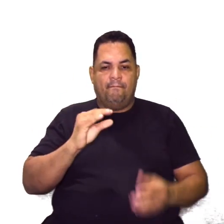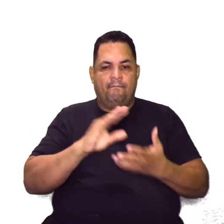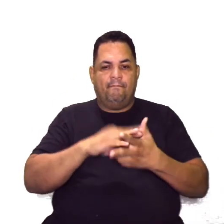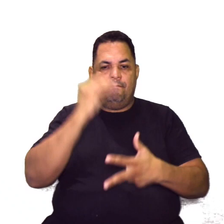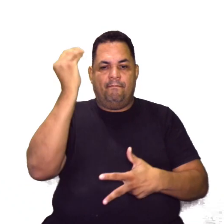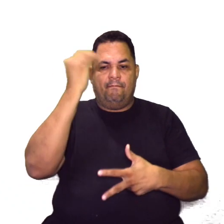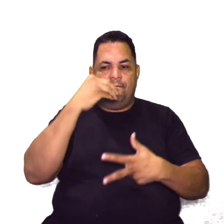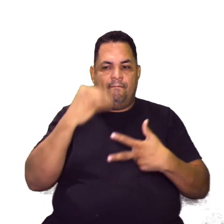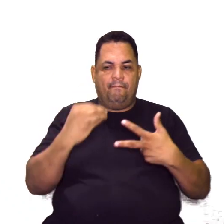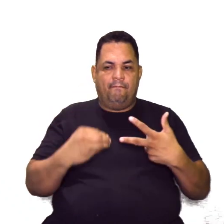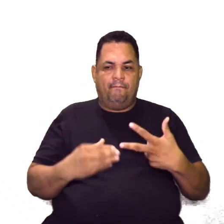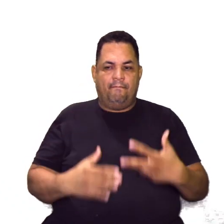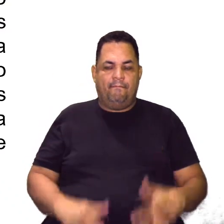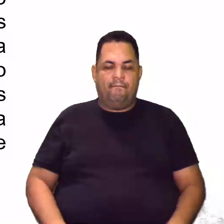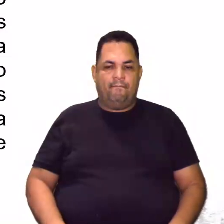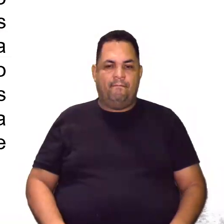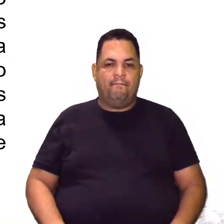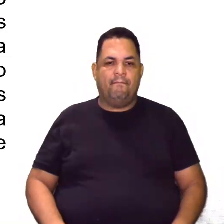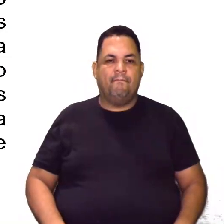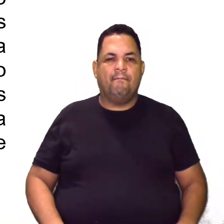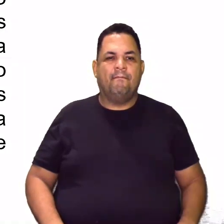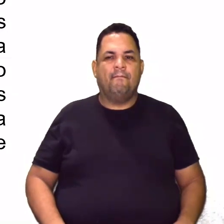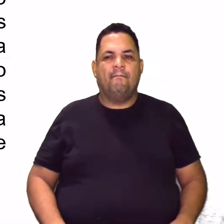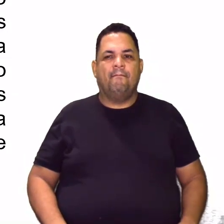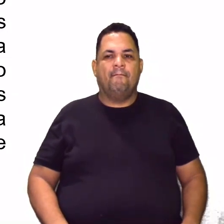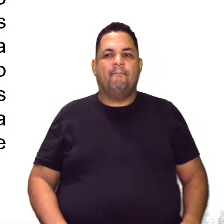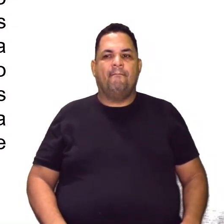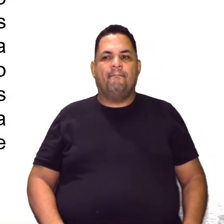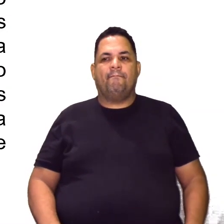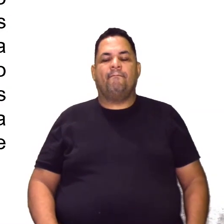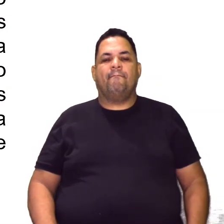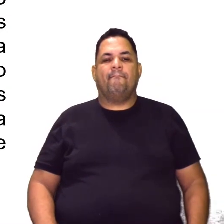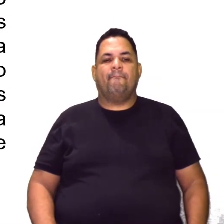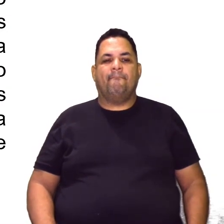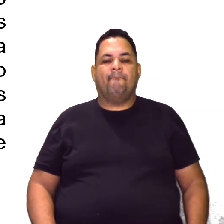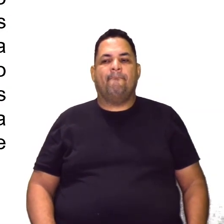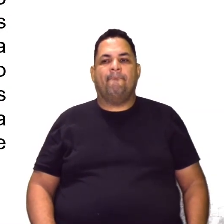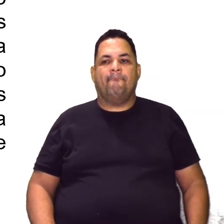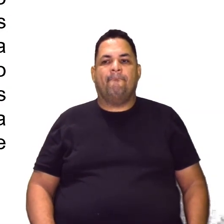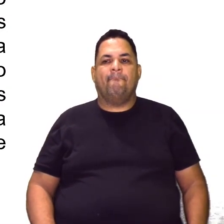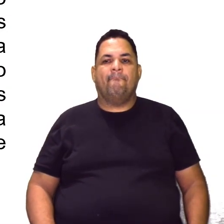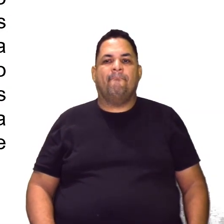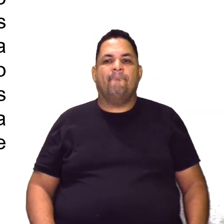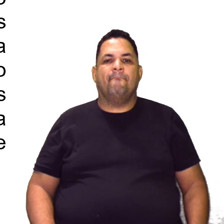Se Liga no Enem. E aqui nessa terceira questão, diz o seguinte.